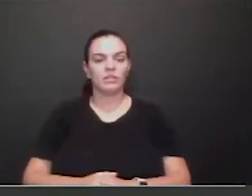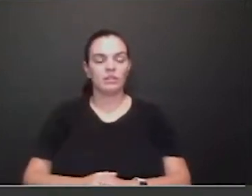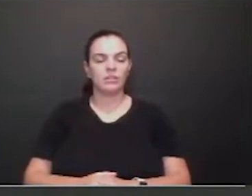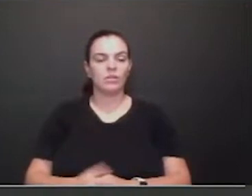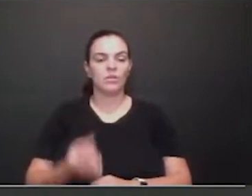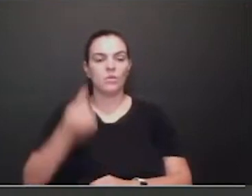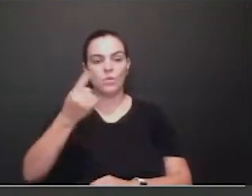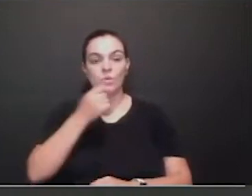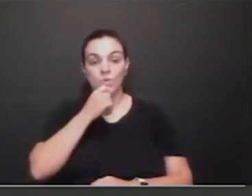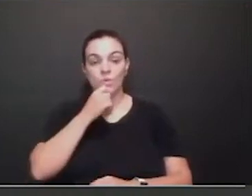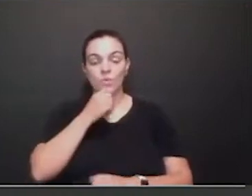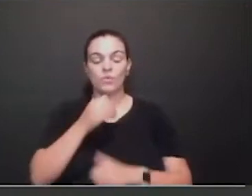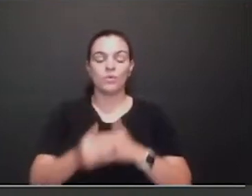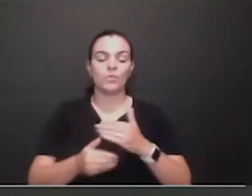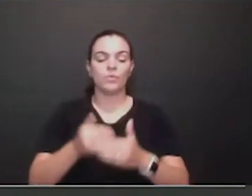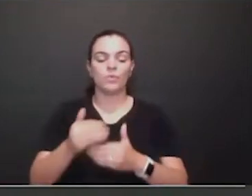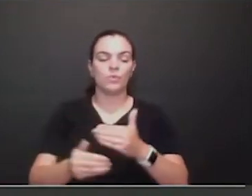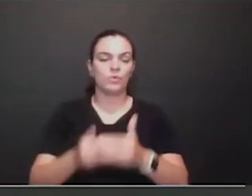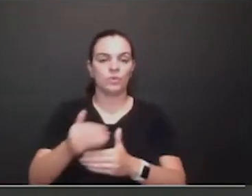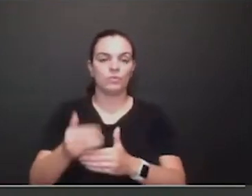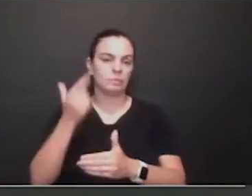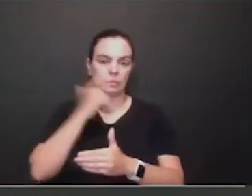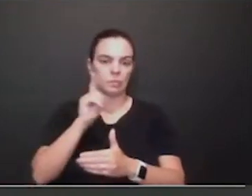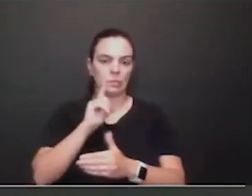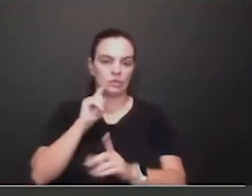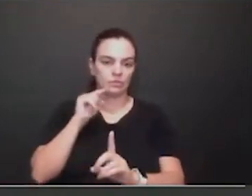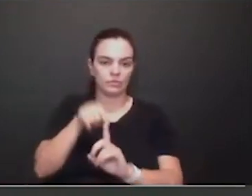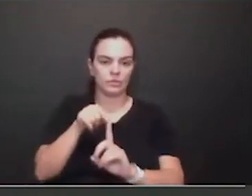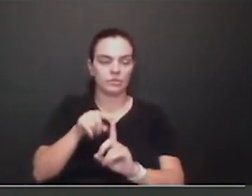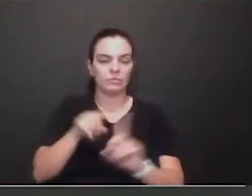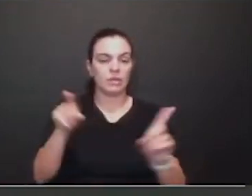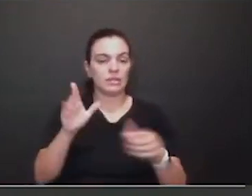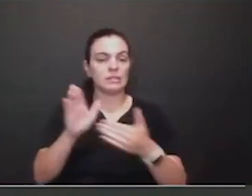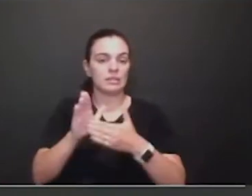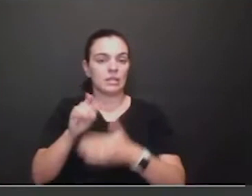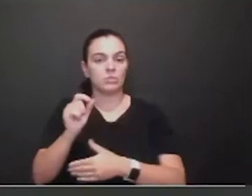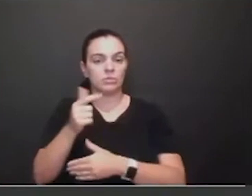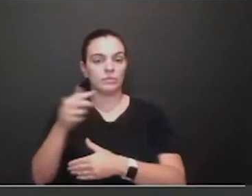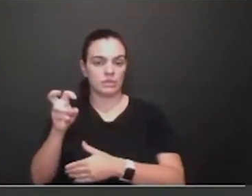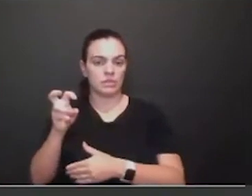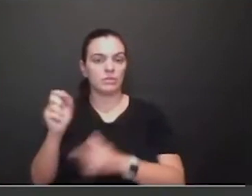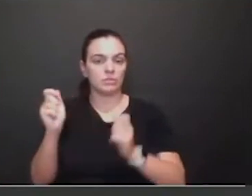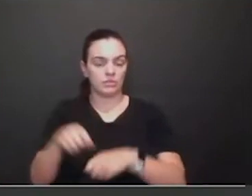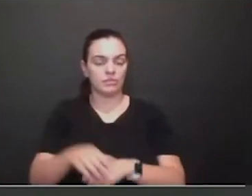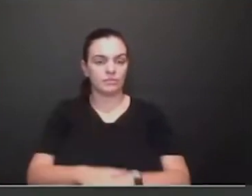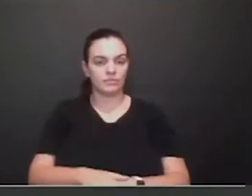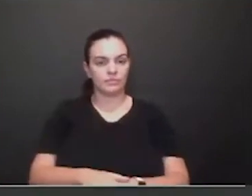em andamento, né? Ainda não atingida, lembrando que temos até 2025 para atender. Vamos adiante.